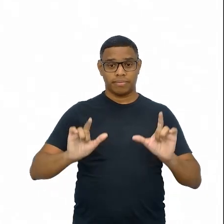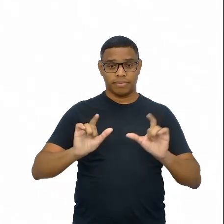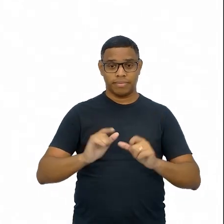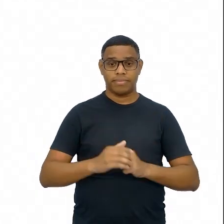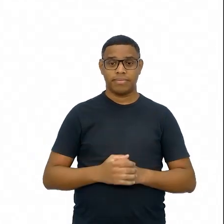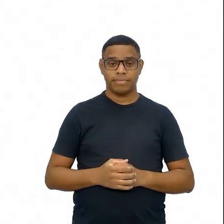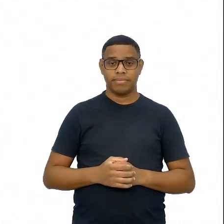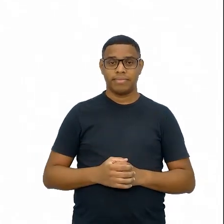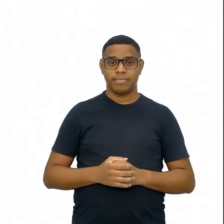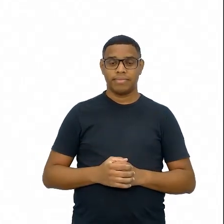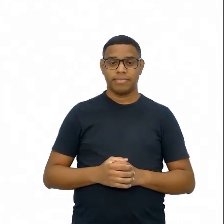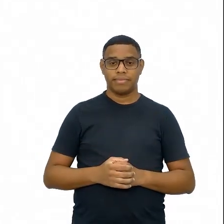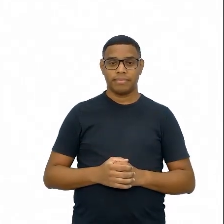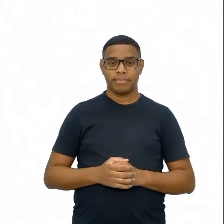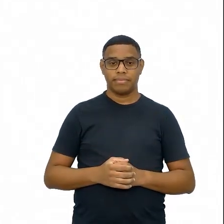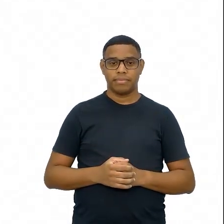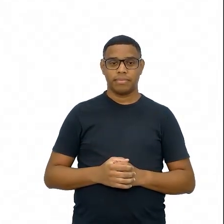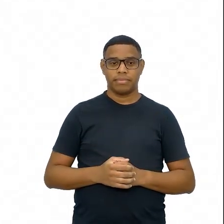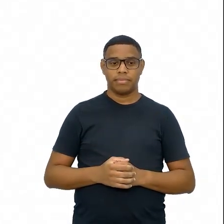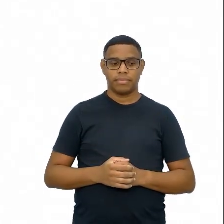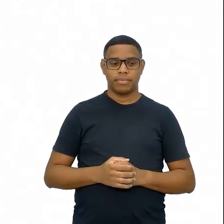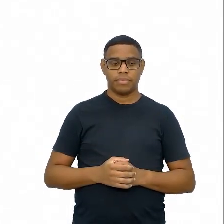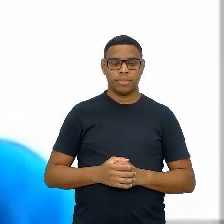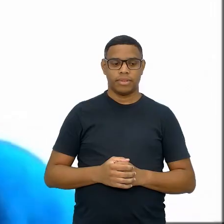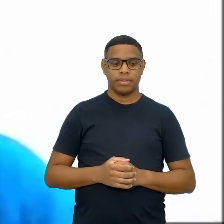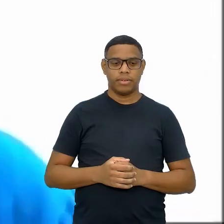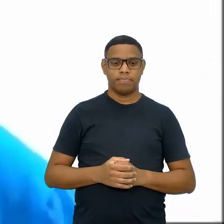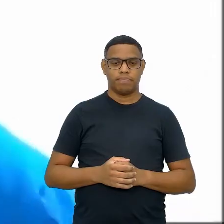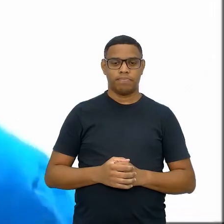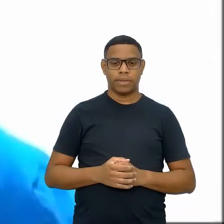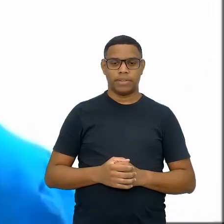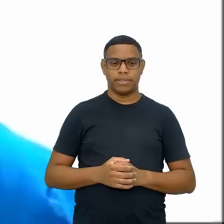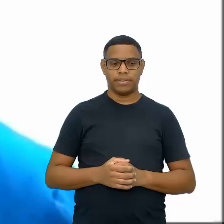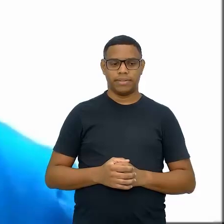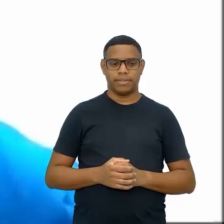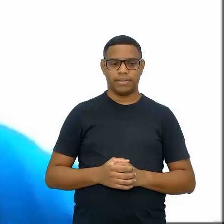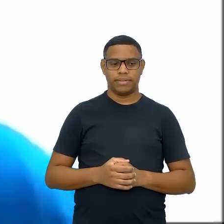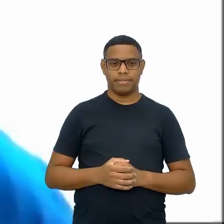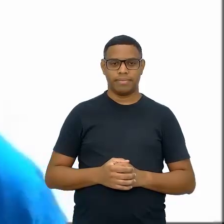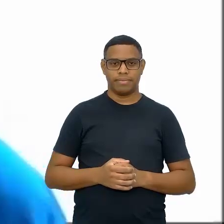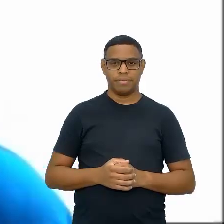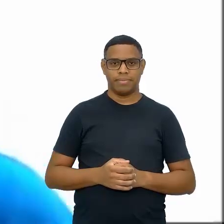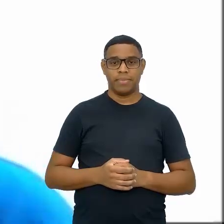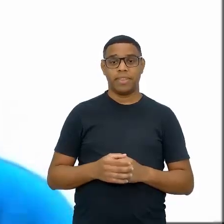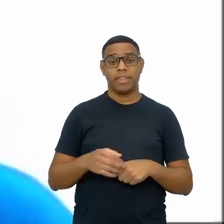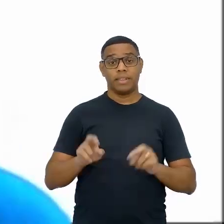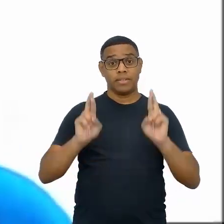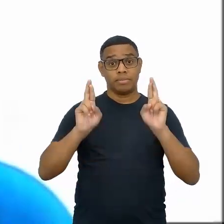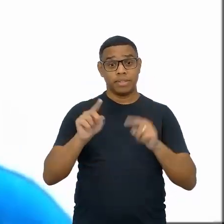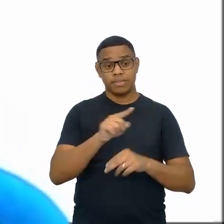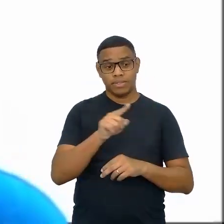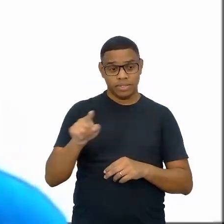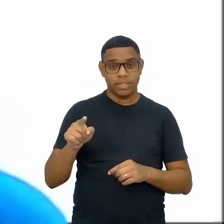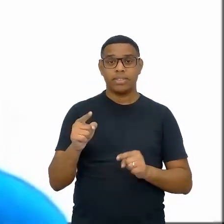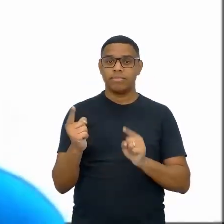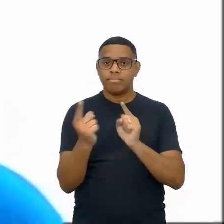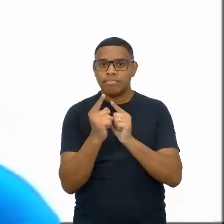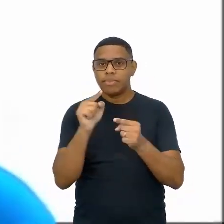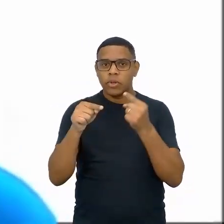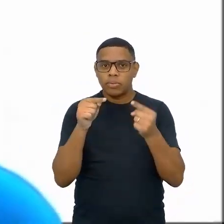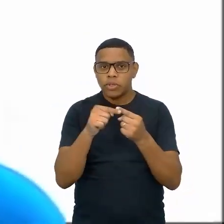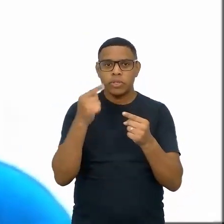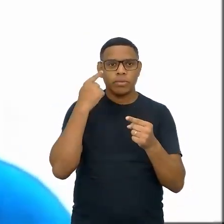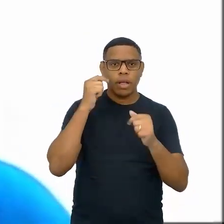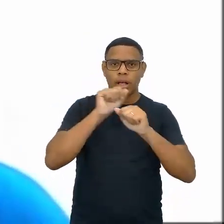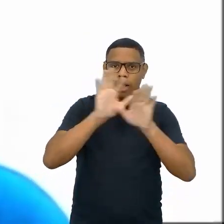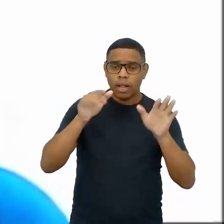descompartilhar. Espero ter atendido os objetivos, espero